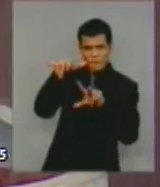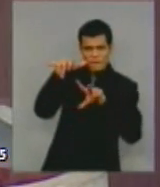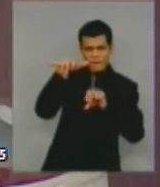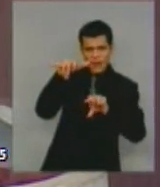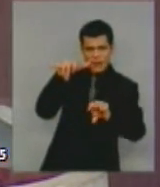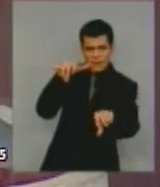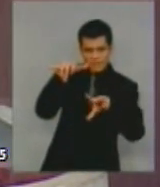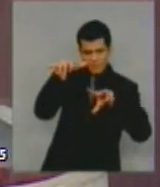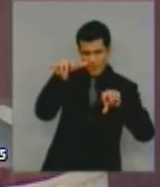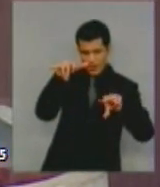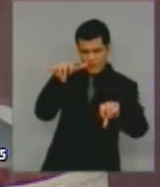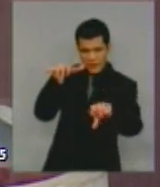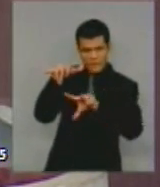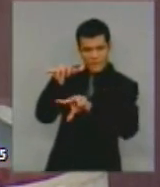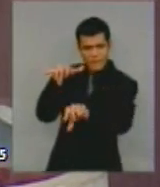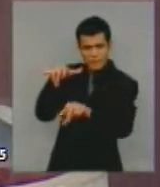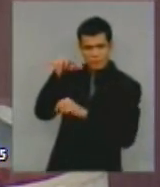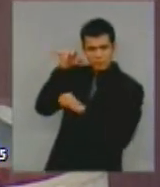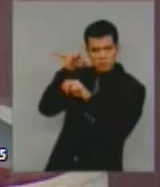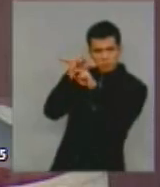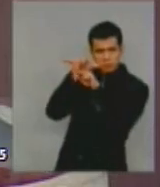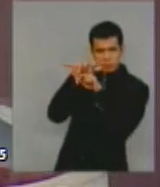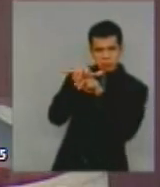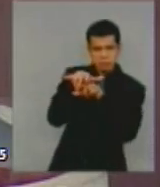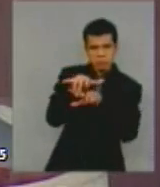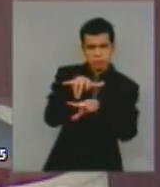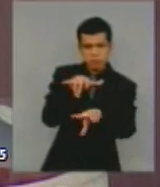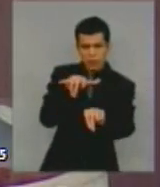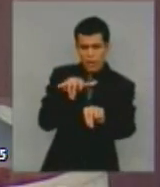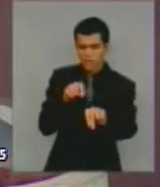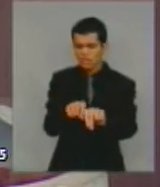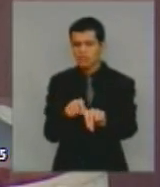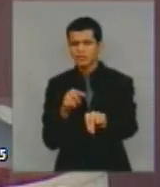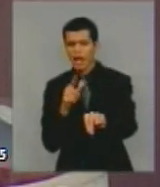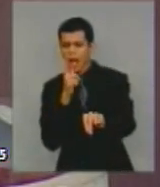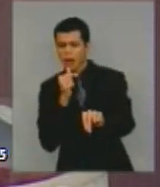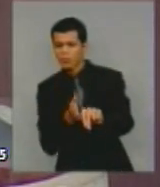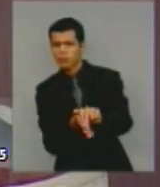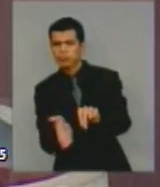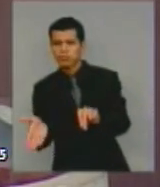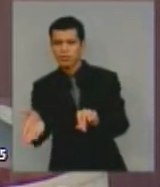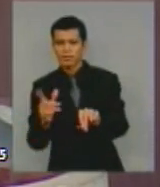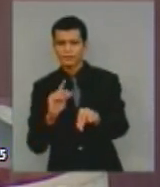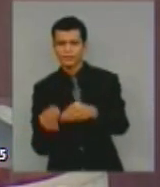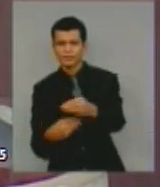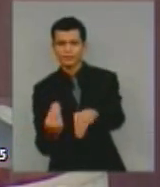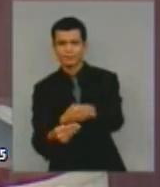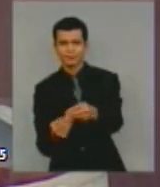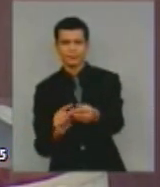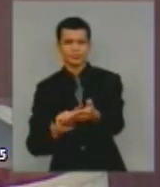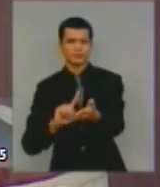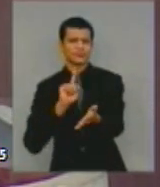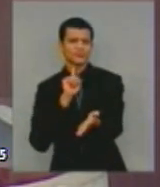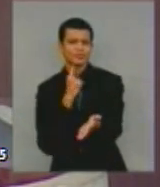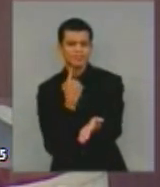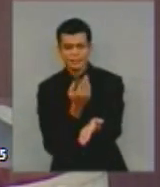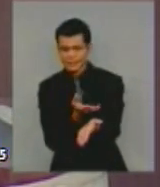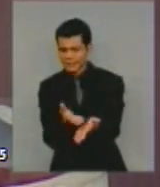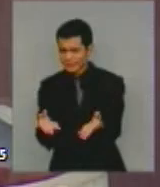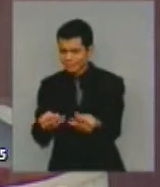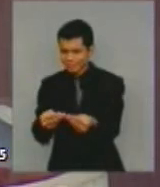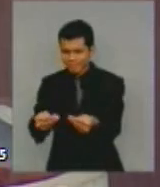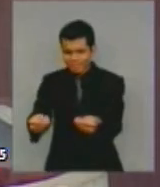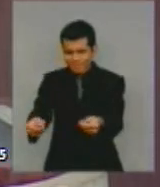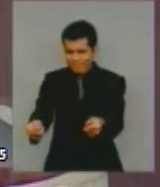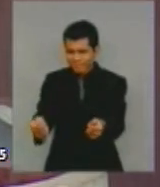as nossas fontes. Terceiro, ainda em relação à qualidade, a questão do